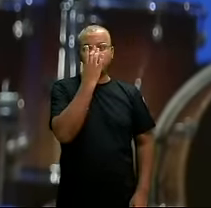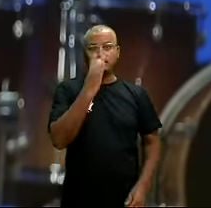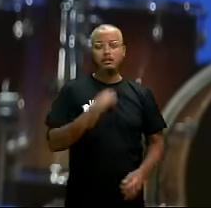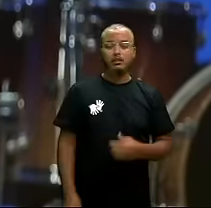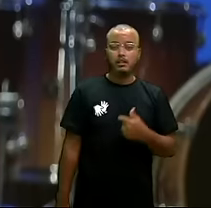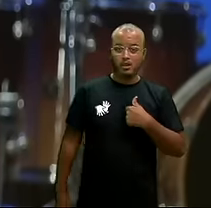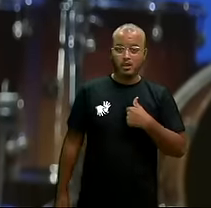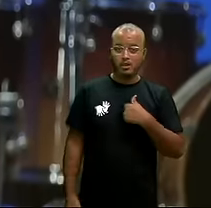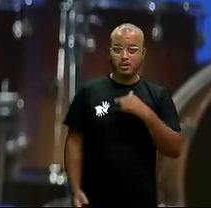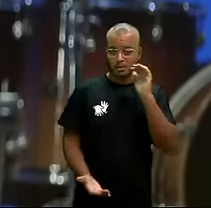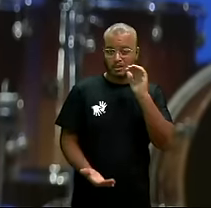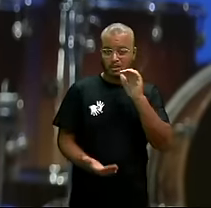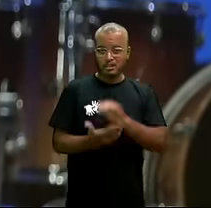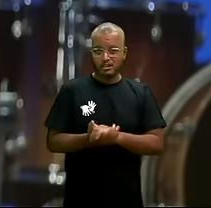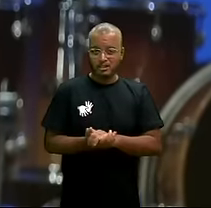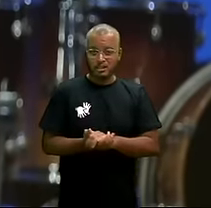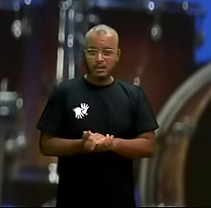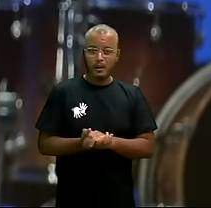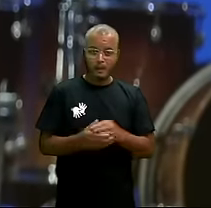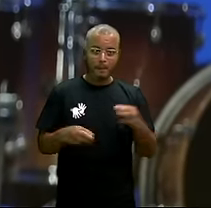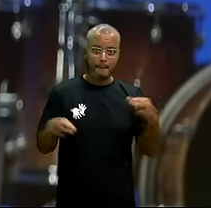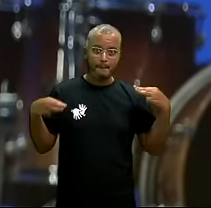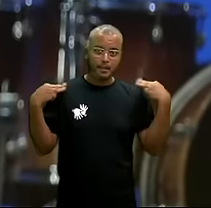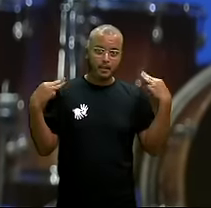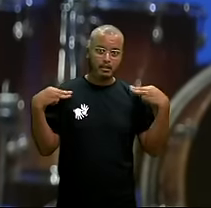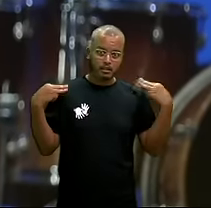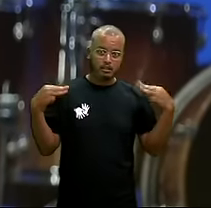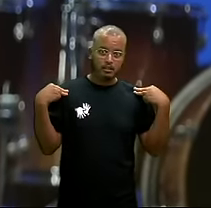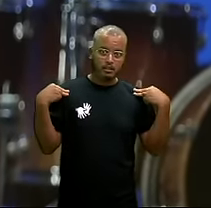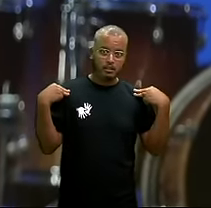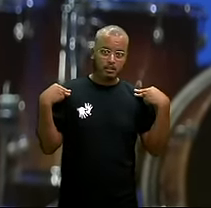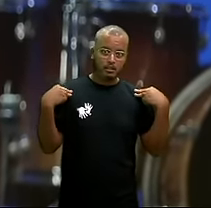que quanto mais vai chegando perto, mais a pessoa quer terminar agora.